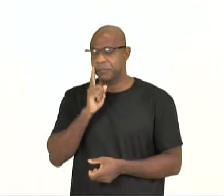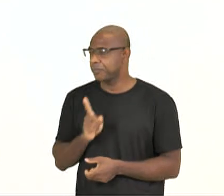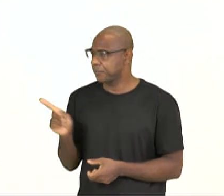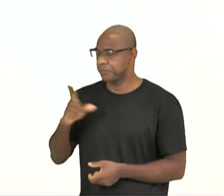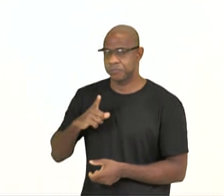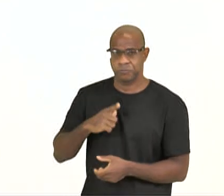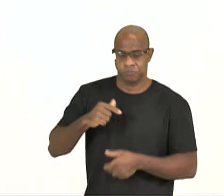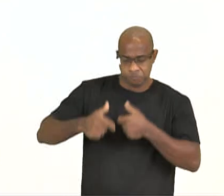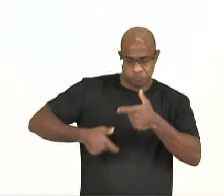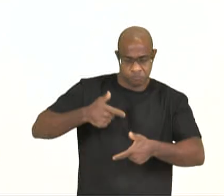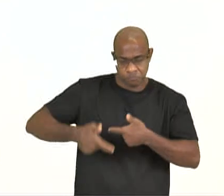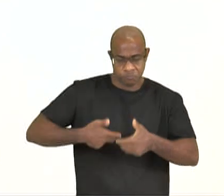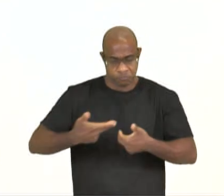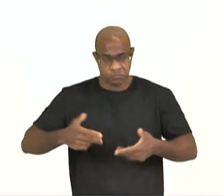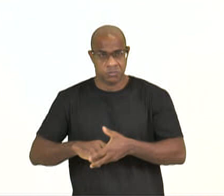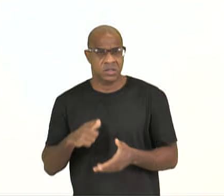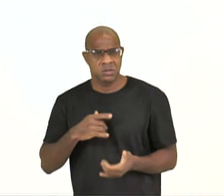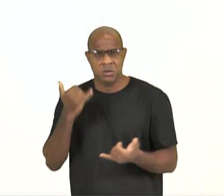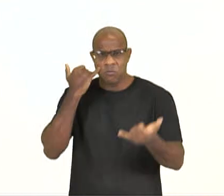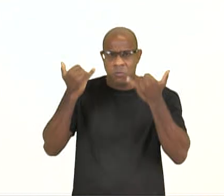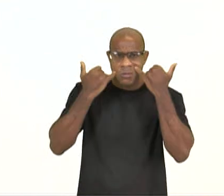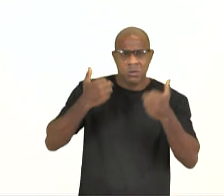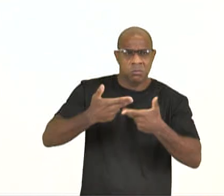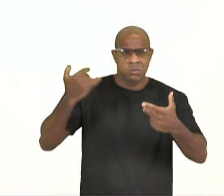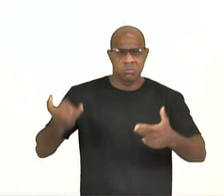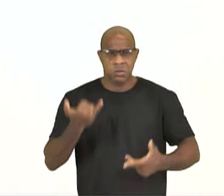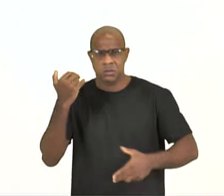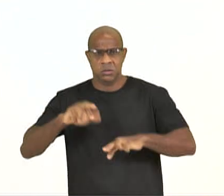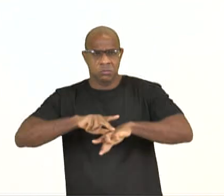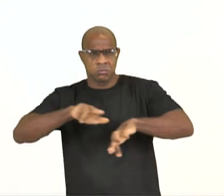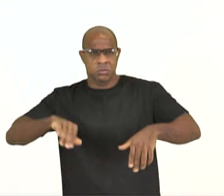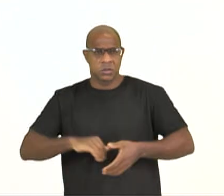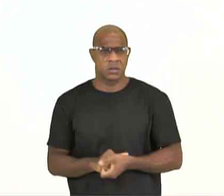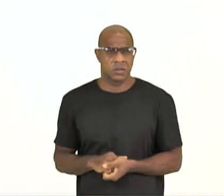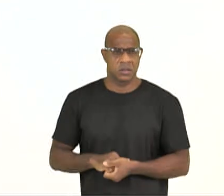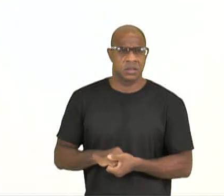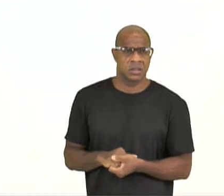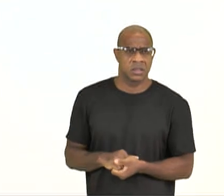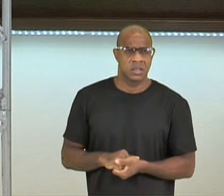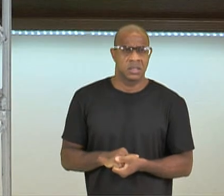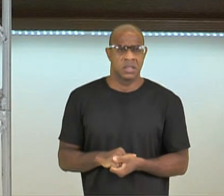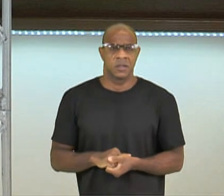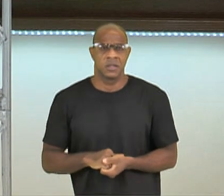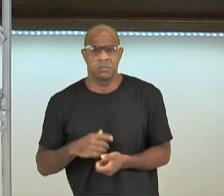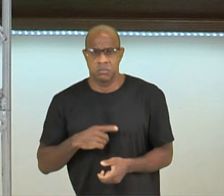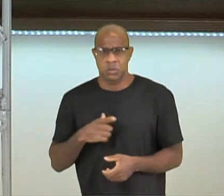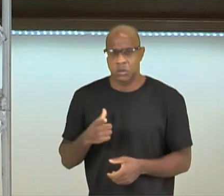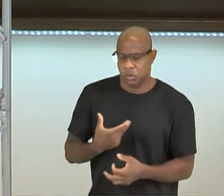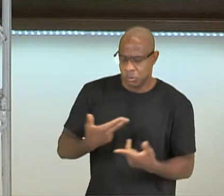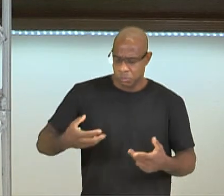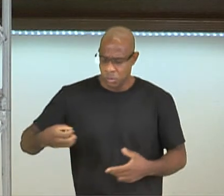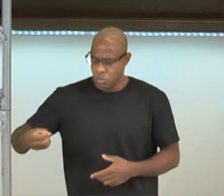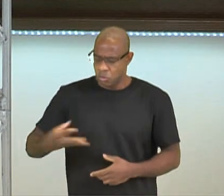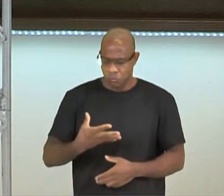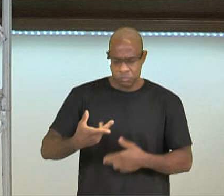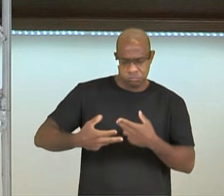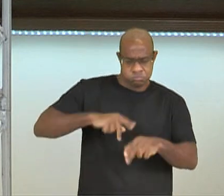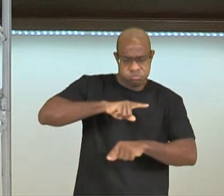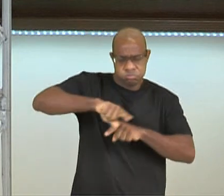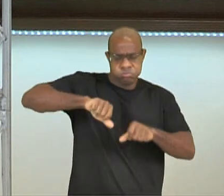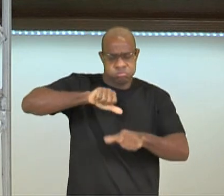inovações importantes. Então, a gente quando fala em Renascimento, a gente fala muito em ser um